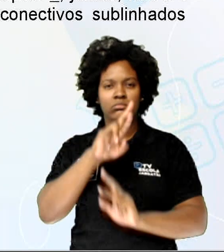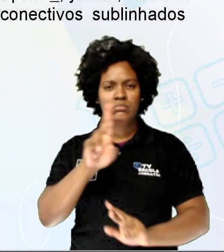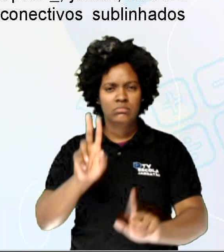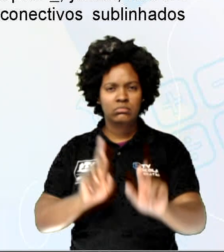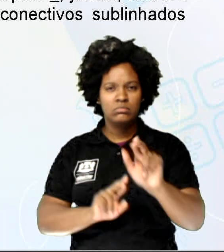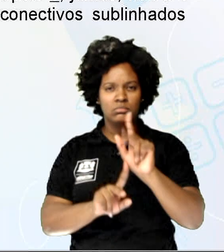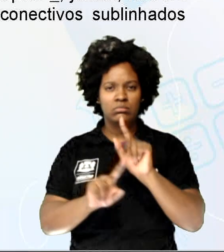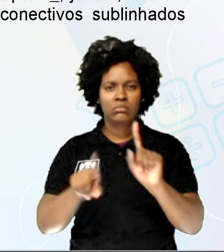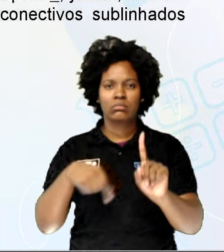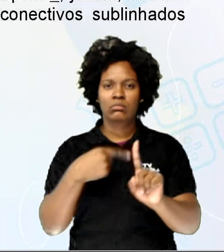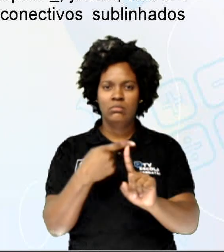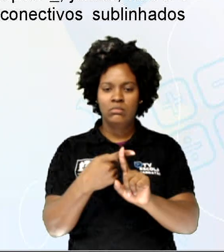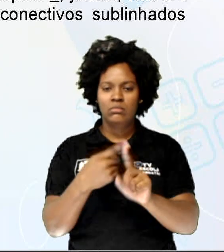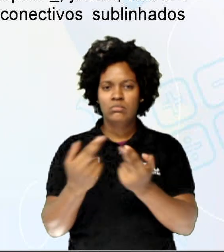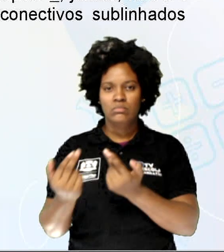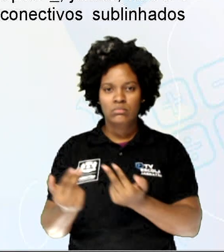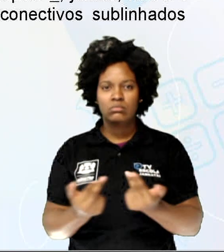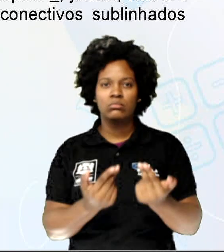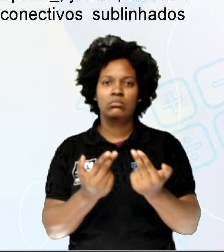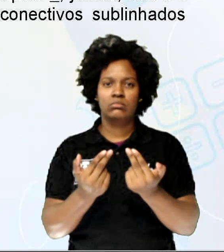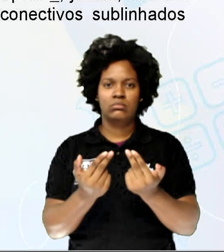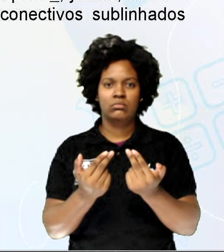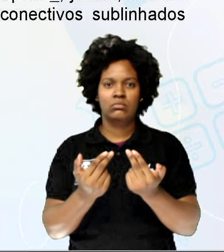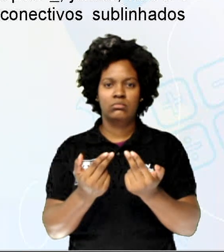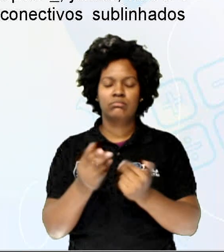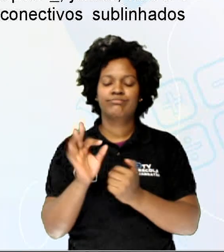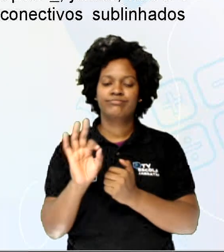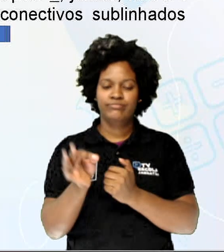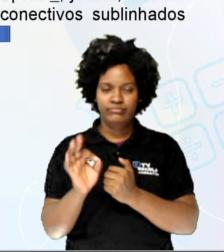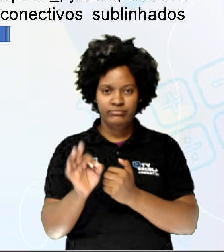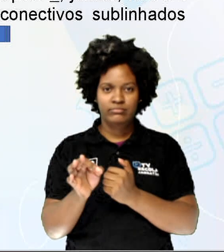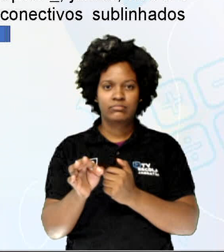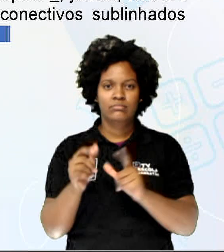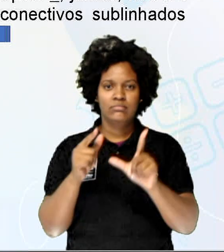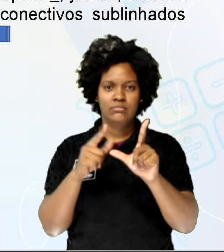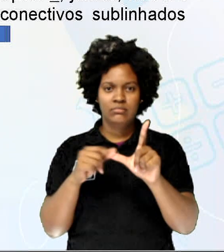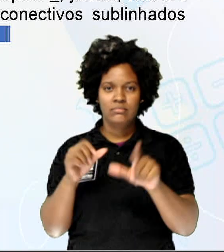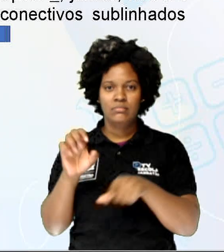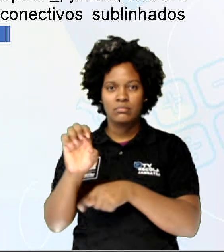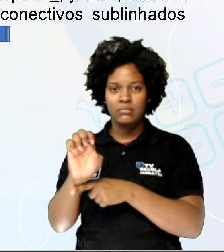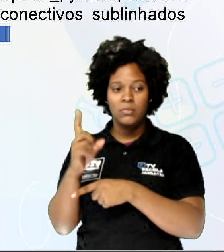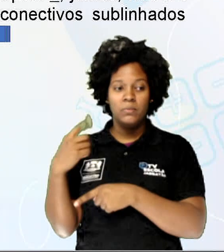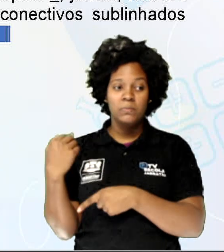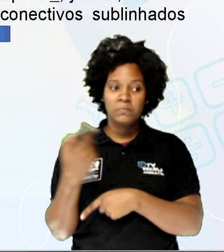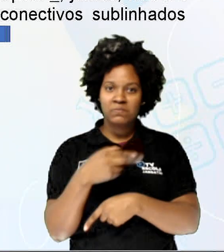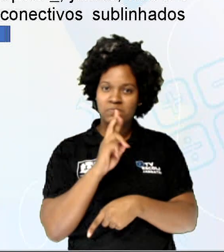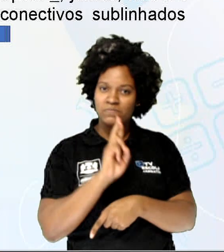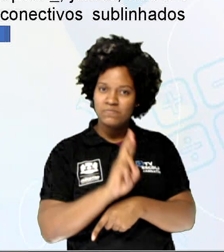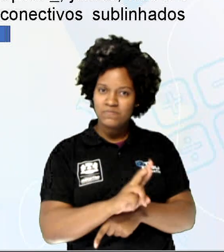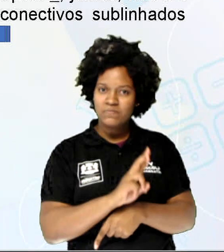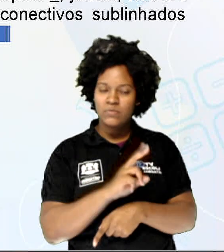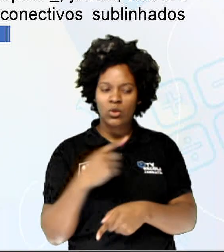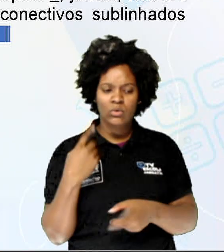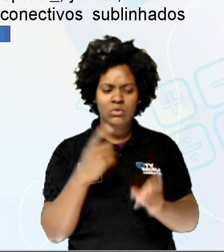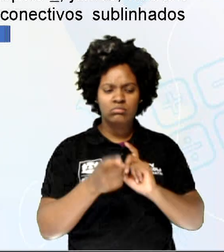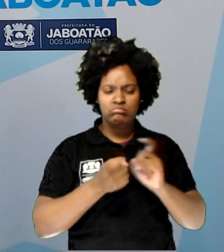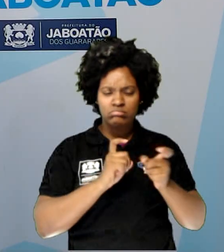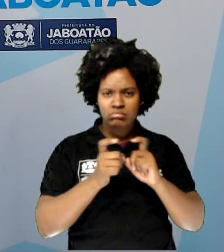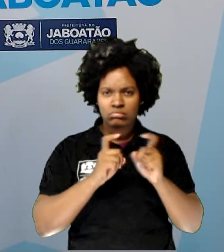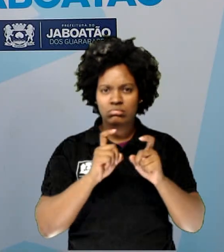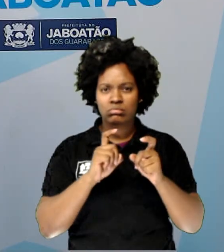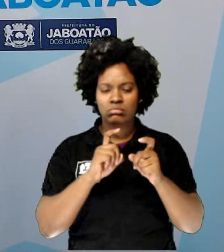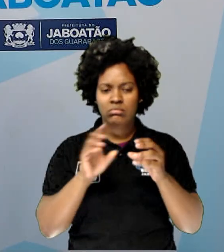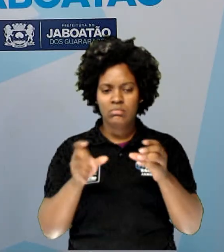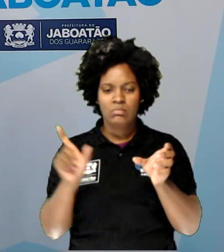e adição, respectivamente. Com certeza, o item E é a nossa resposta. A gente já discutiu isso aqui, que a